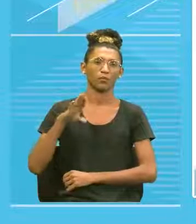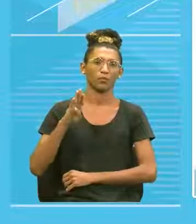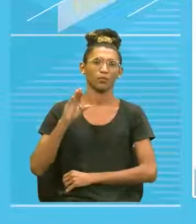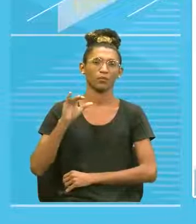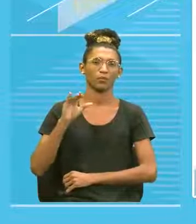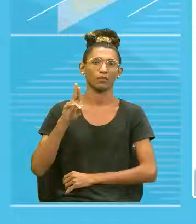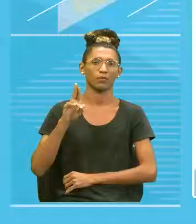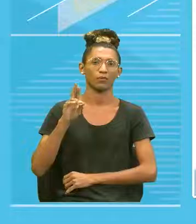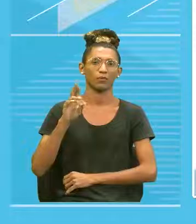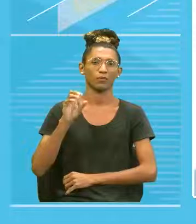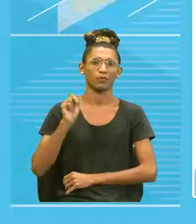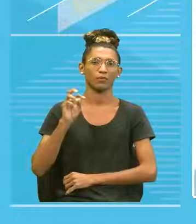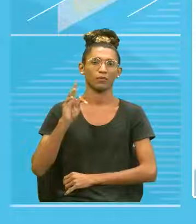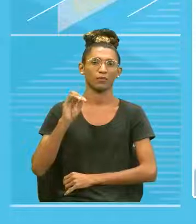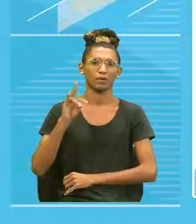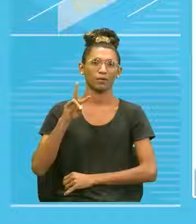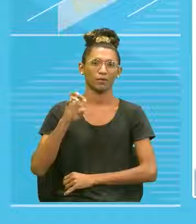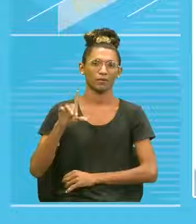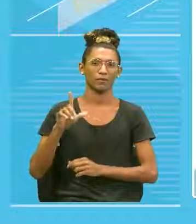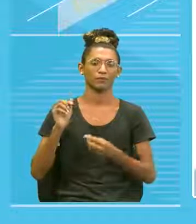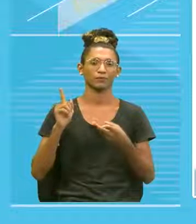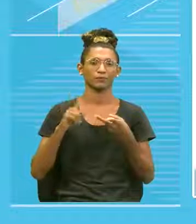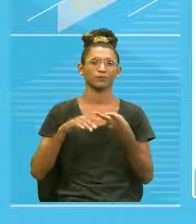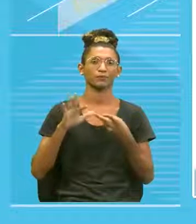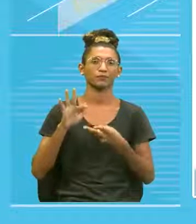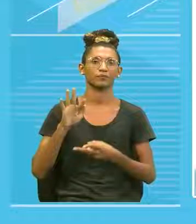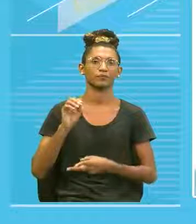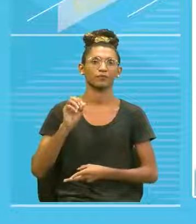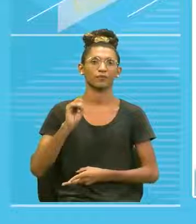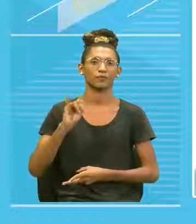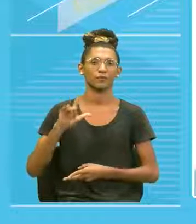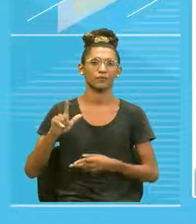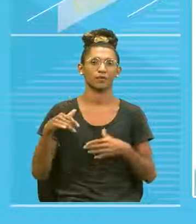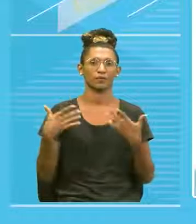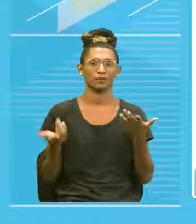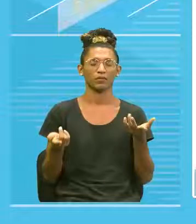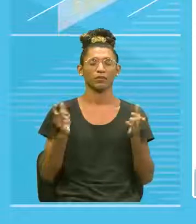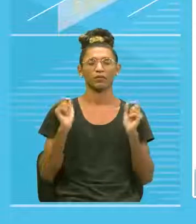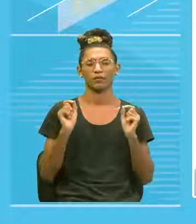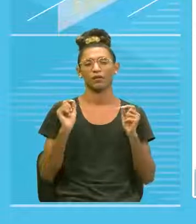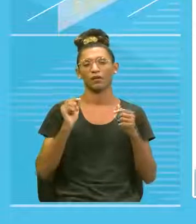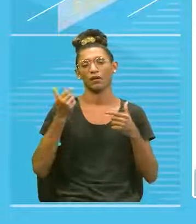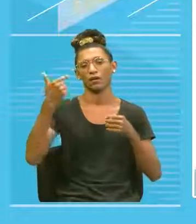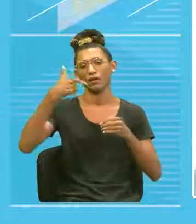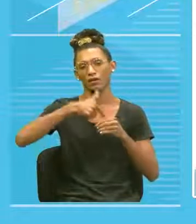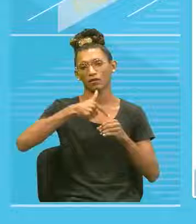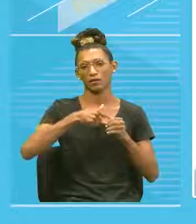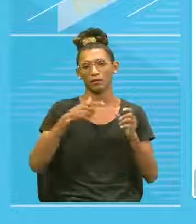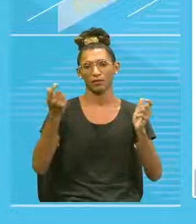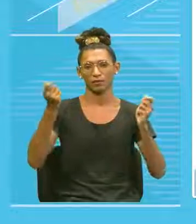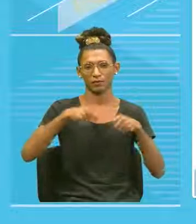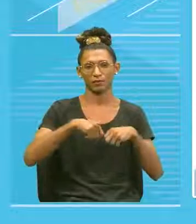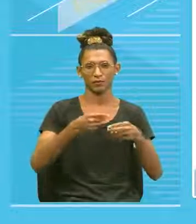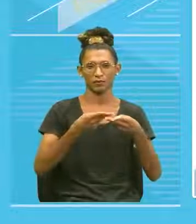onde está a importância da história a gasolina eu posso usar o etanol